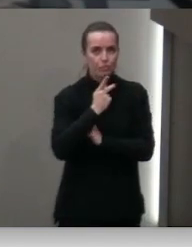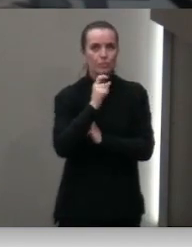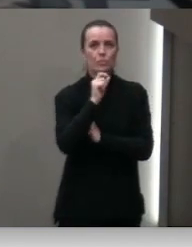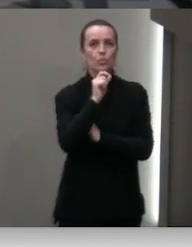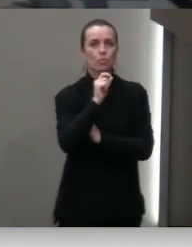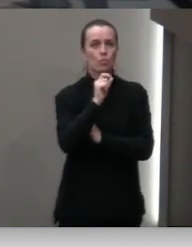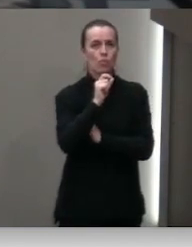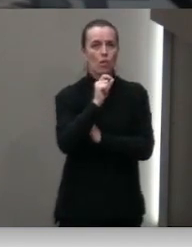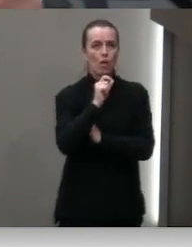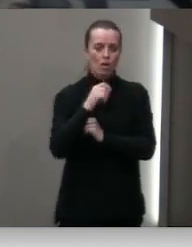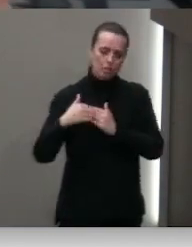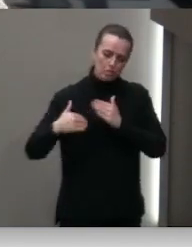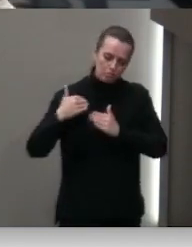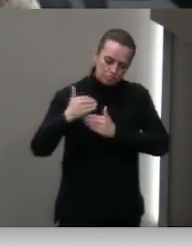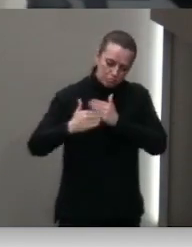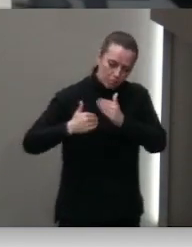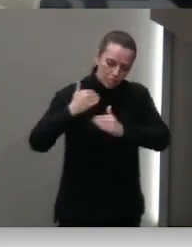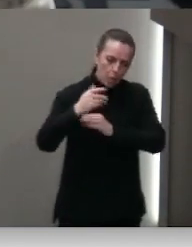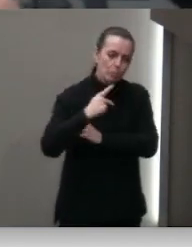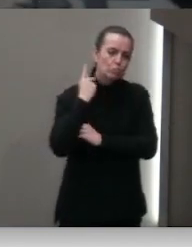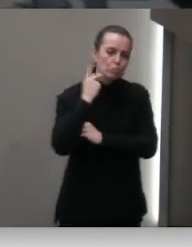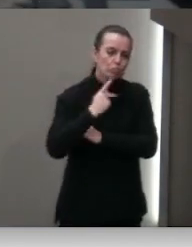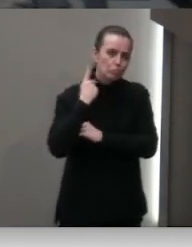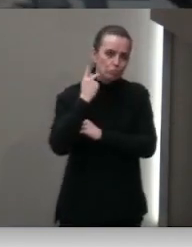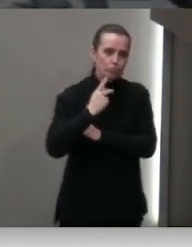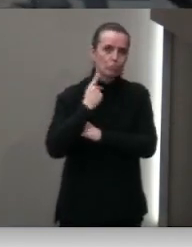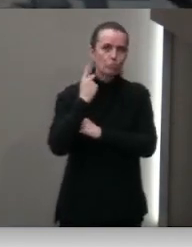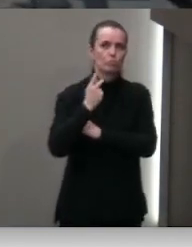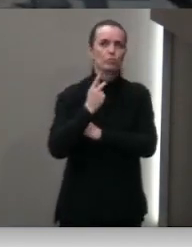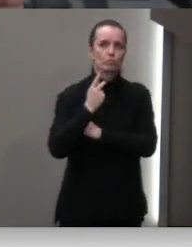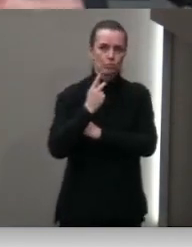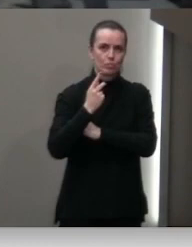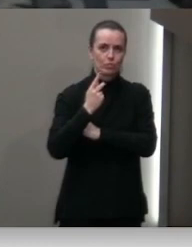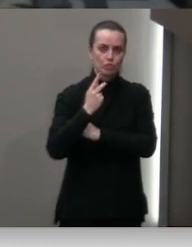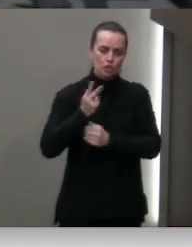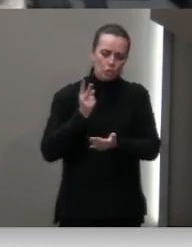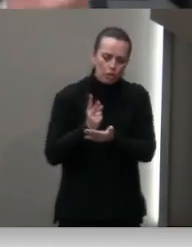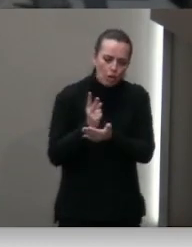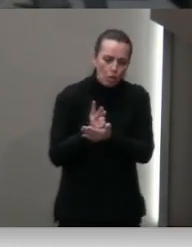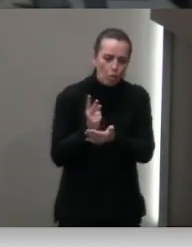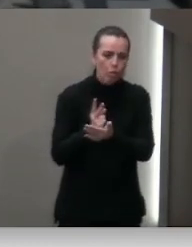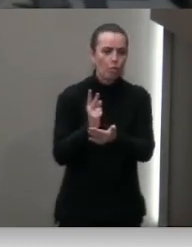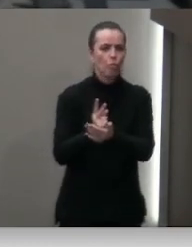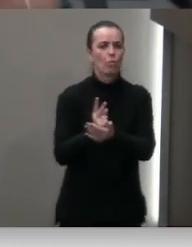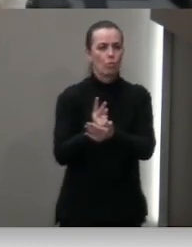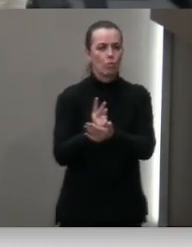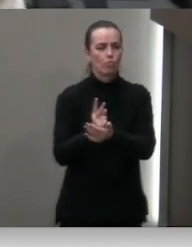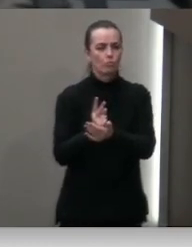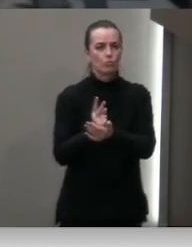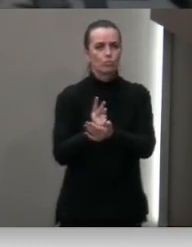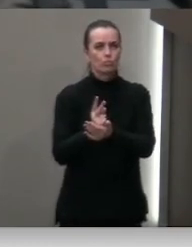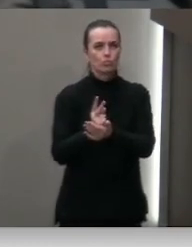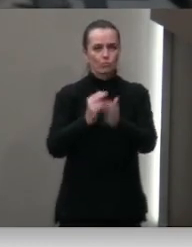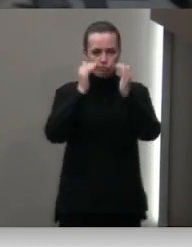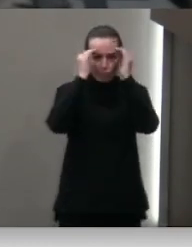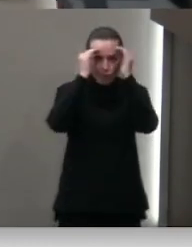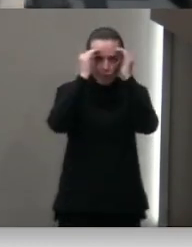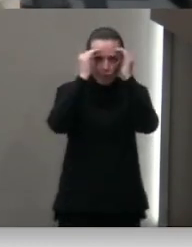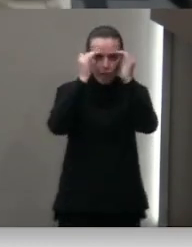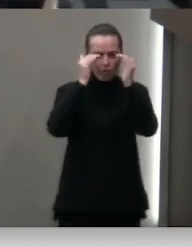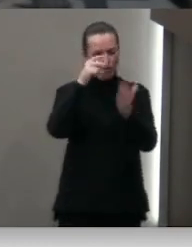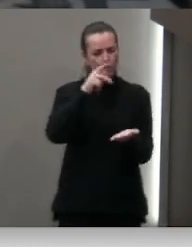caminhada política, a honra que o senhor vem dando seguimento com o seu caráter, com sua lealdade, e um político que